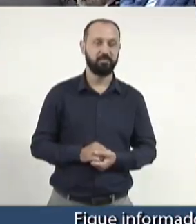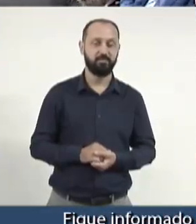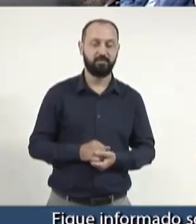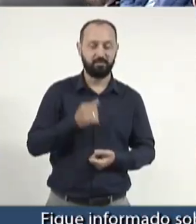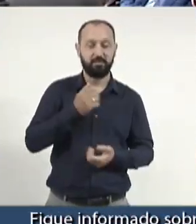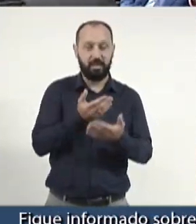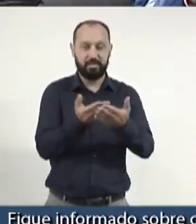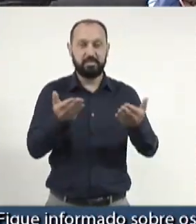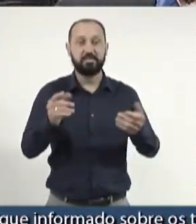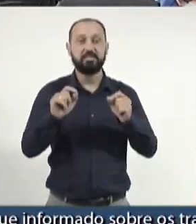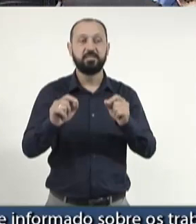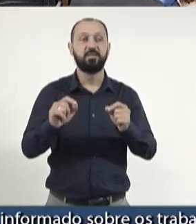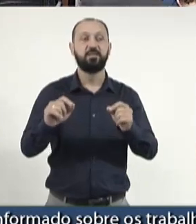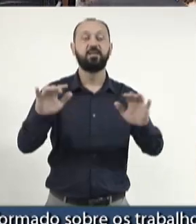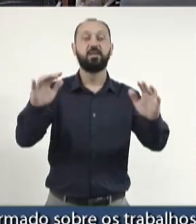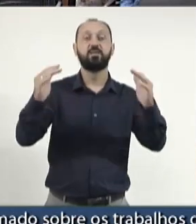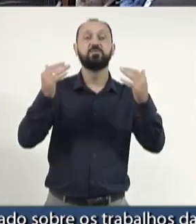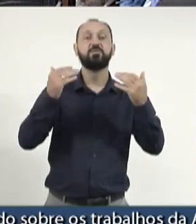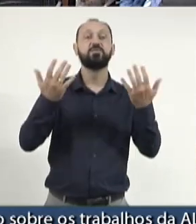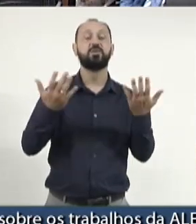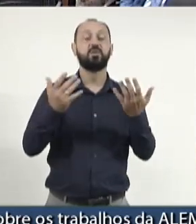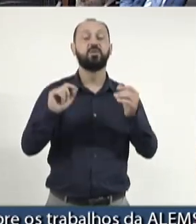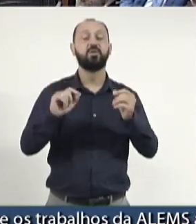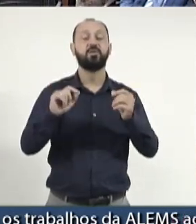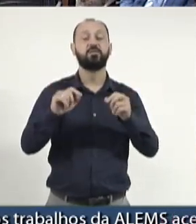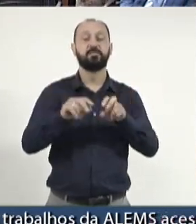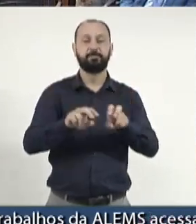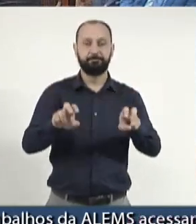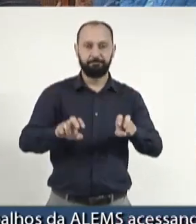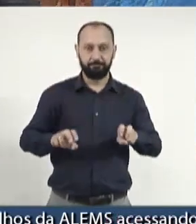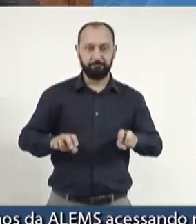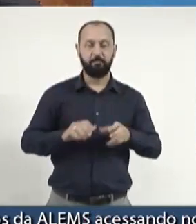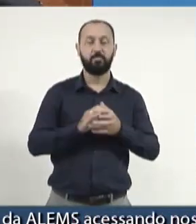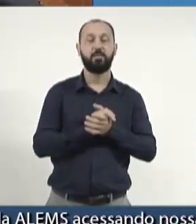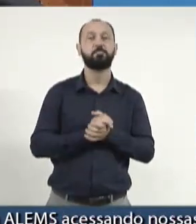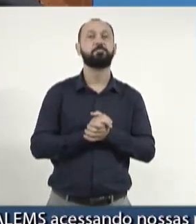Senhoras, senhores, público que nos assiste aqui dessa tribuna,